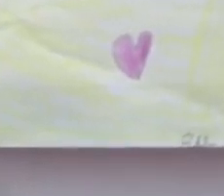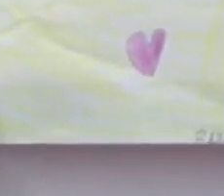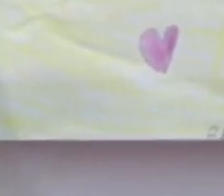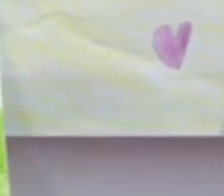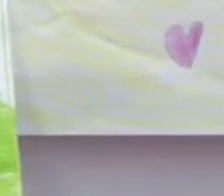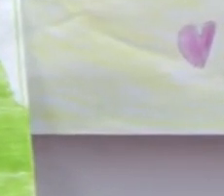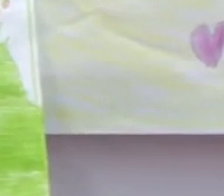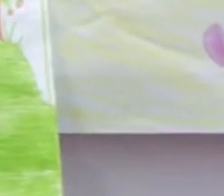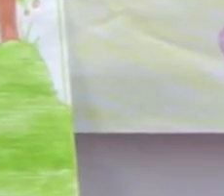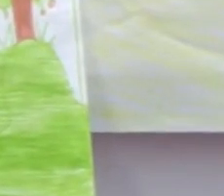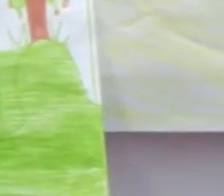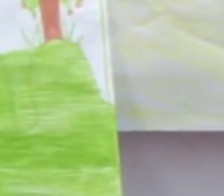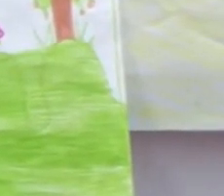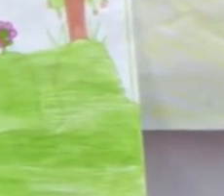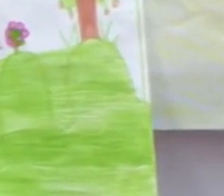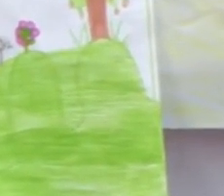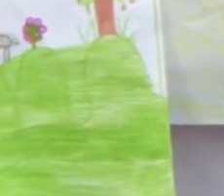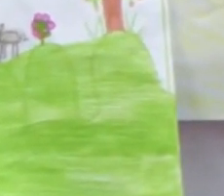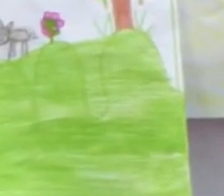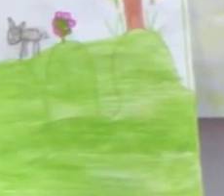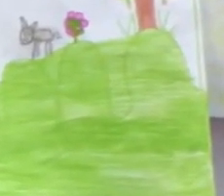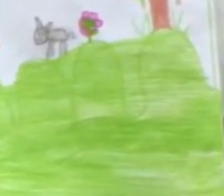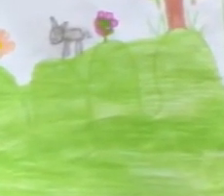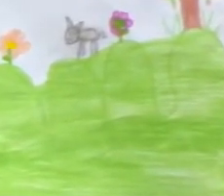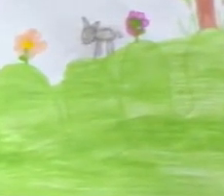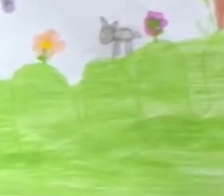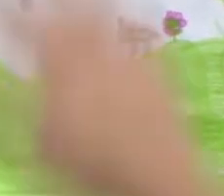é isso mesmo né